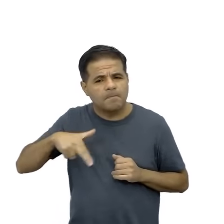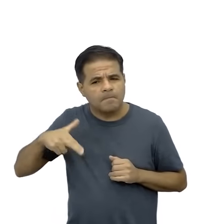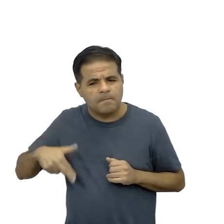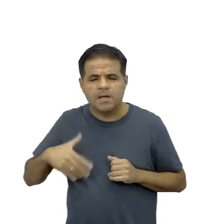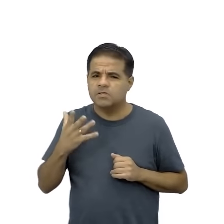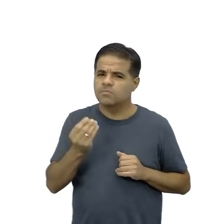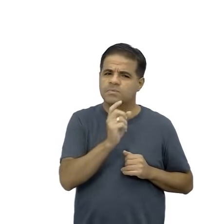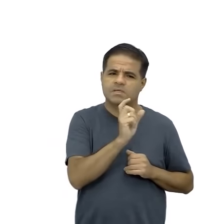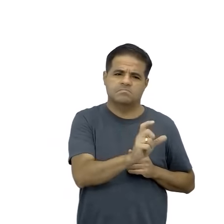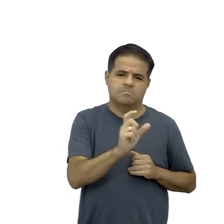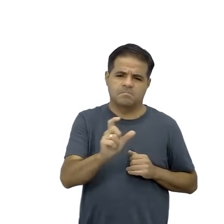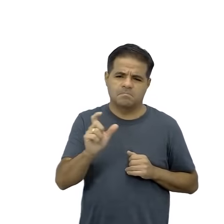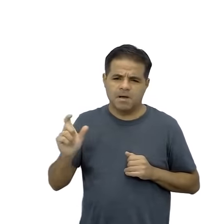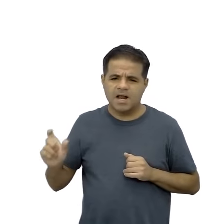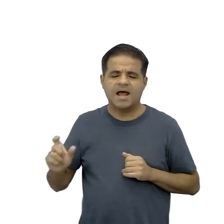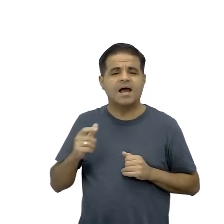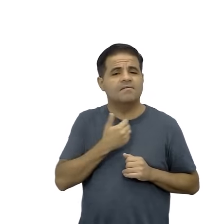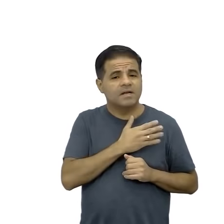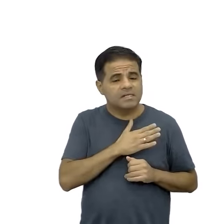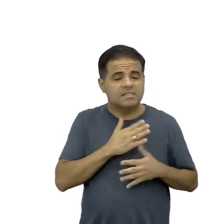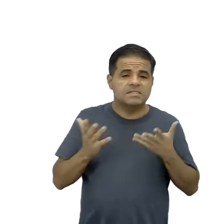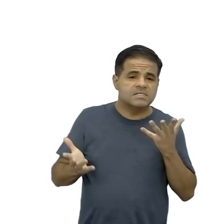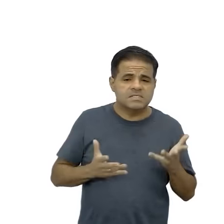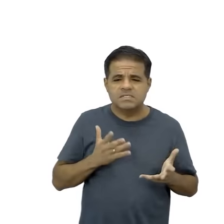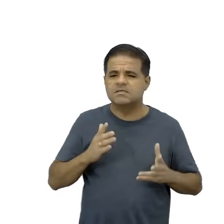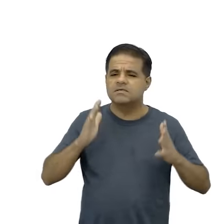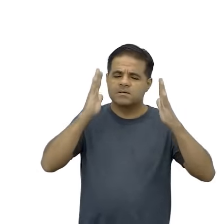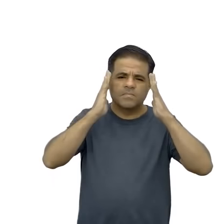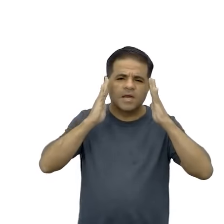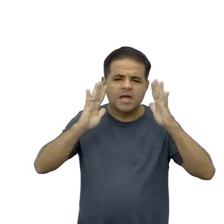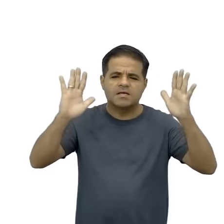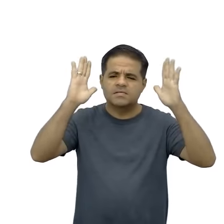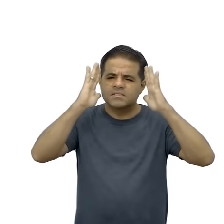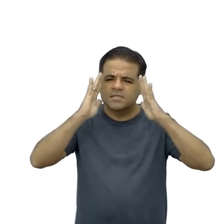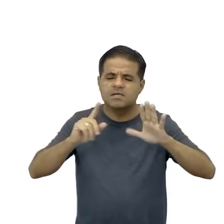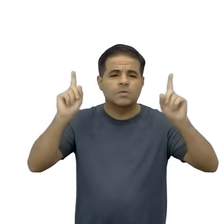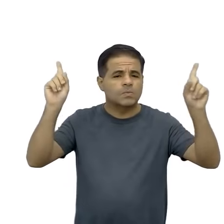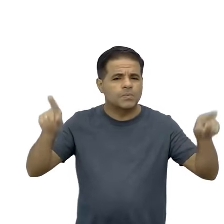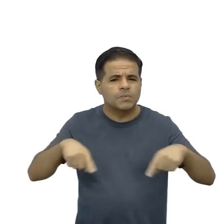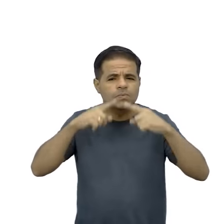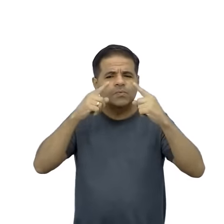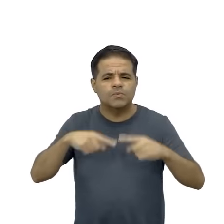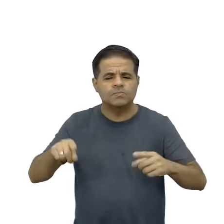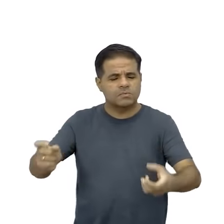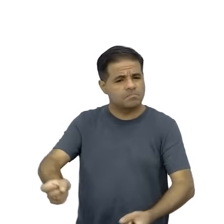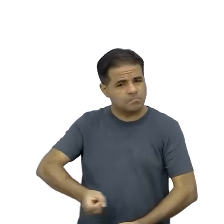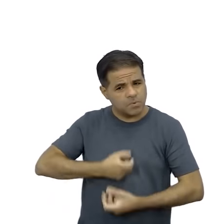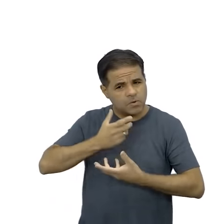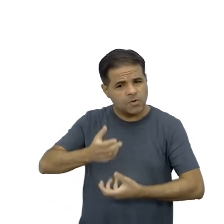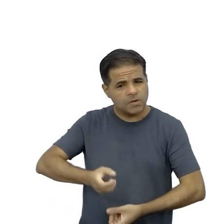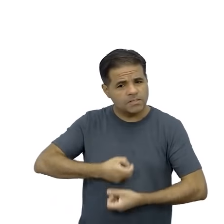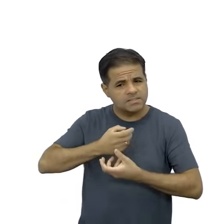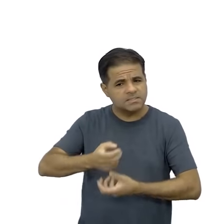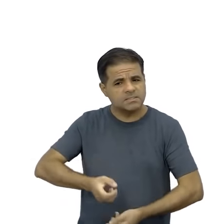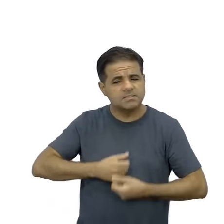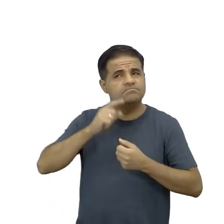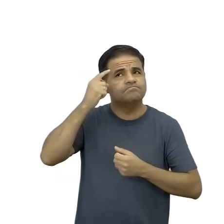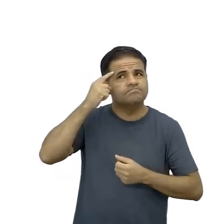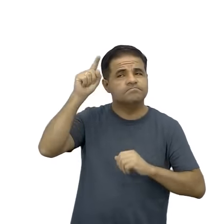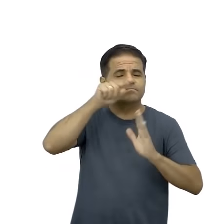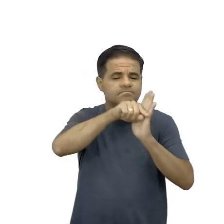muitas palavras, então, às vezes, é recriminado, mas pensando em música, em poesia, nós vamos pensar na